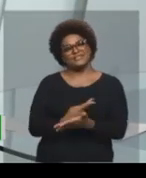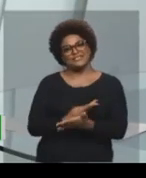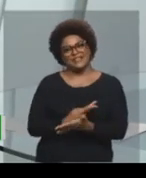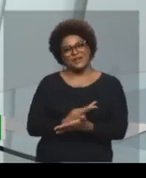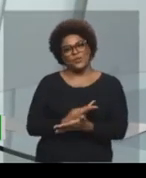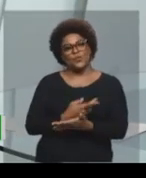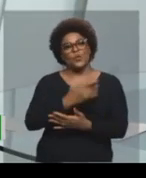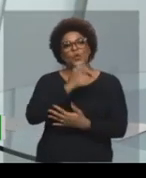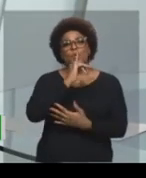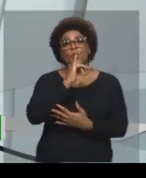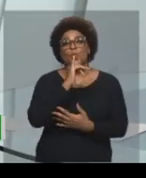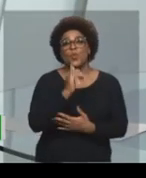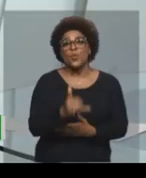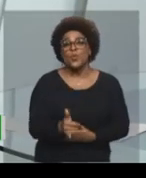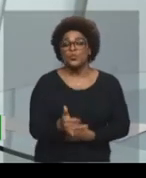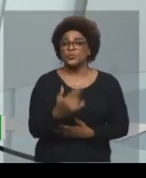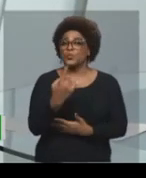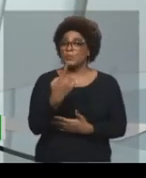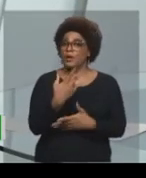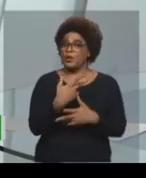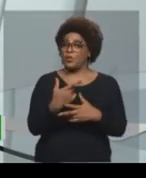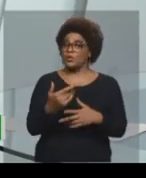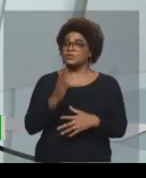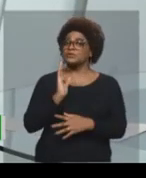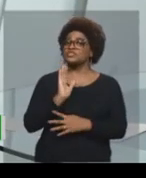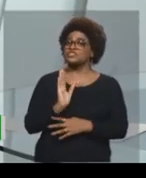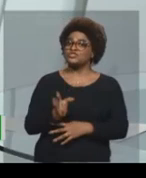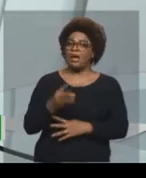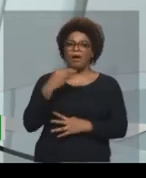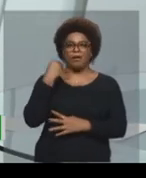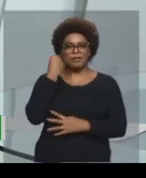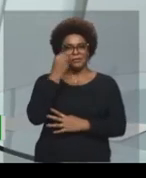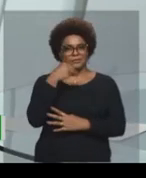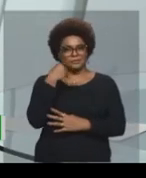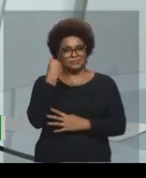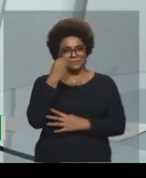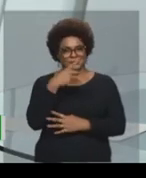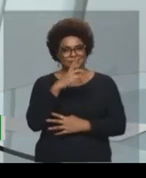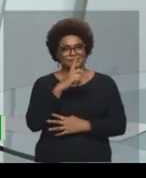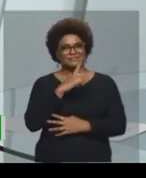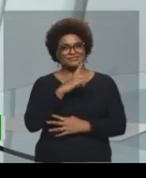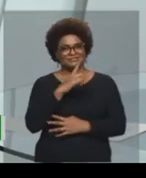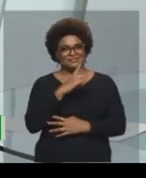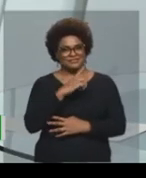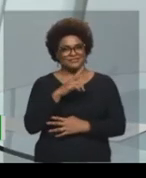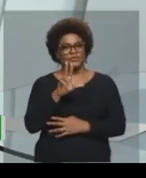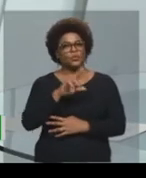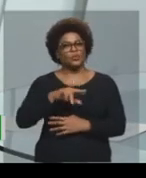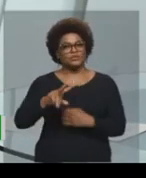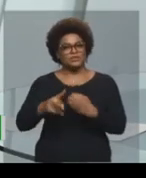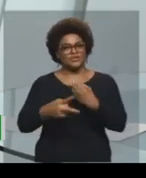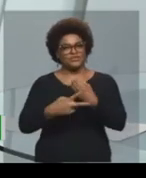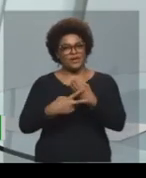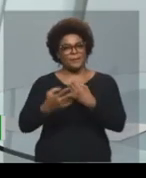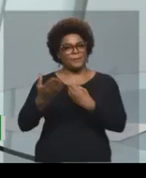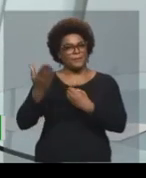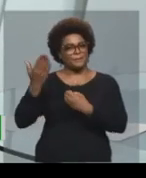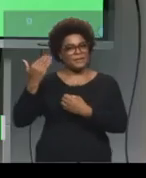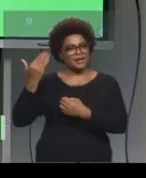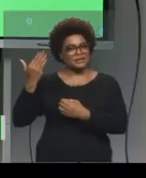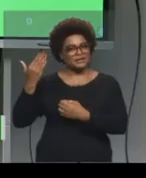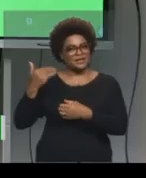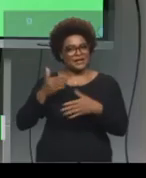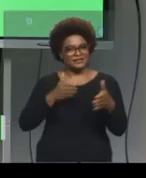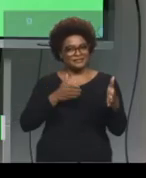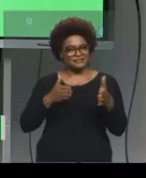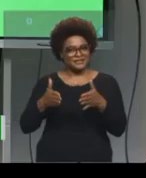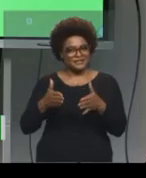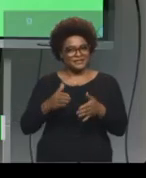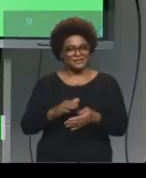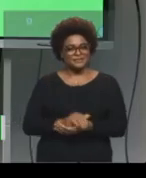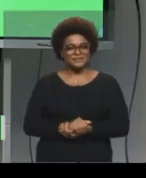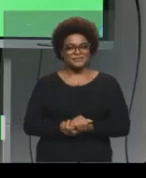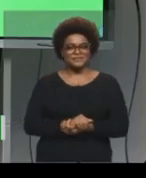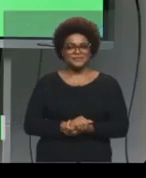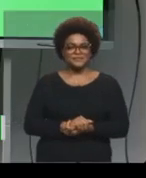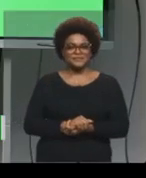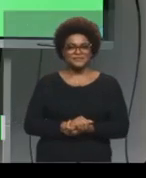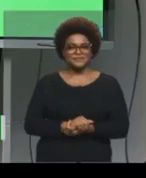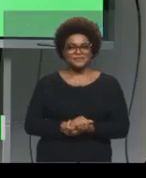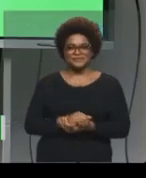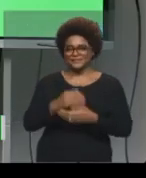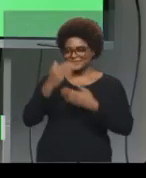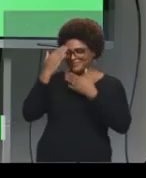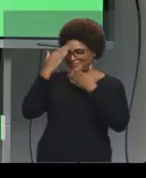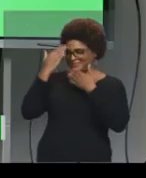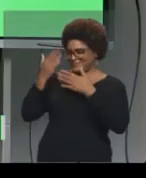já experimentei, então eu vou usar aí esse verbo no passado. Obrigada, professora. Vamos para a